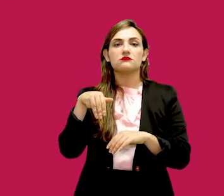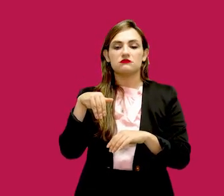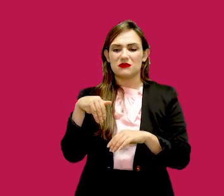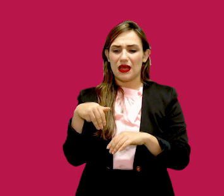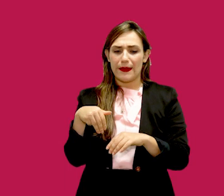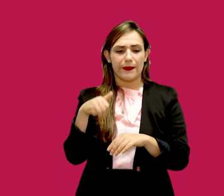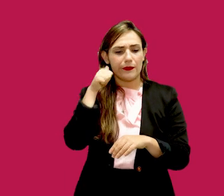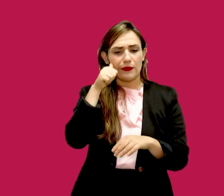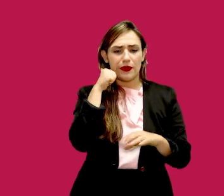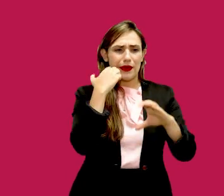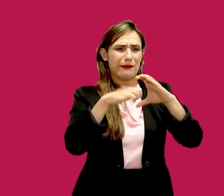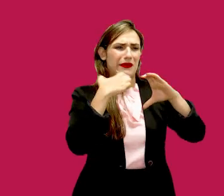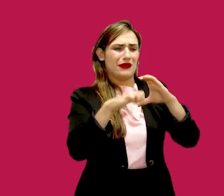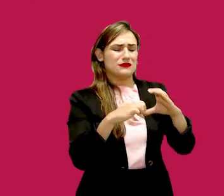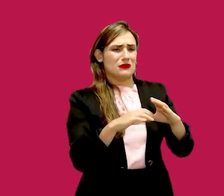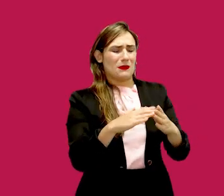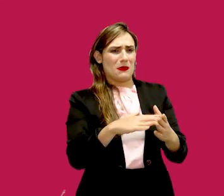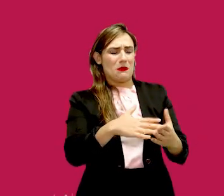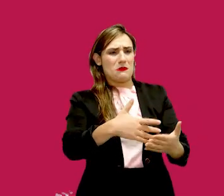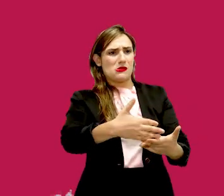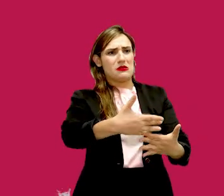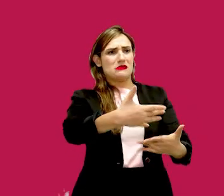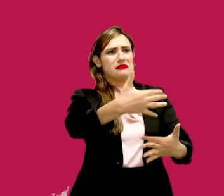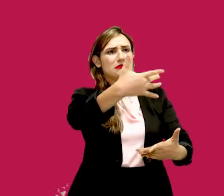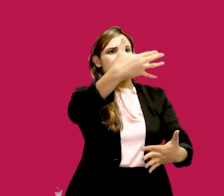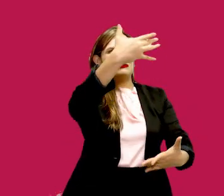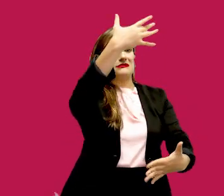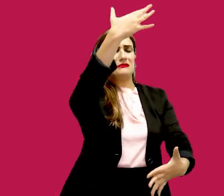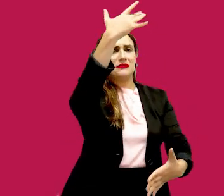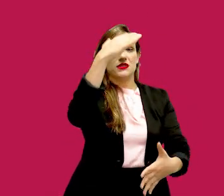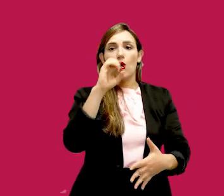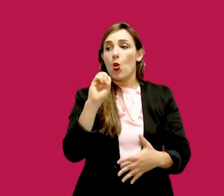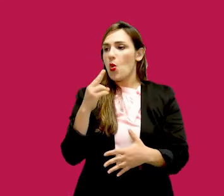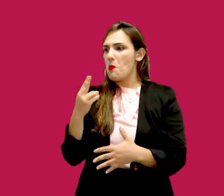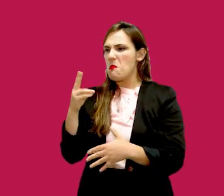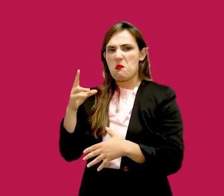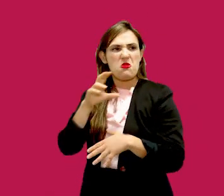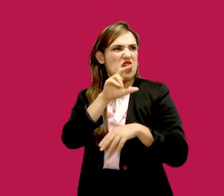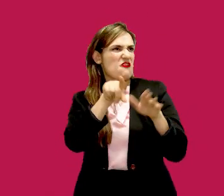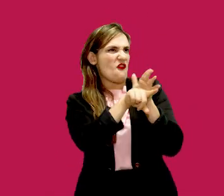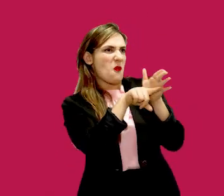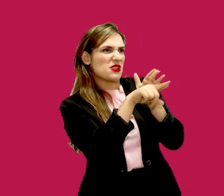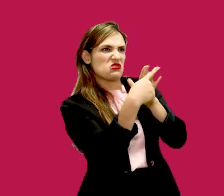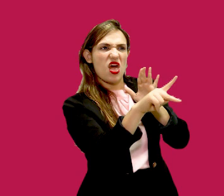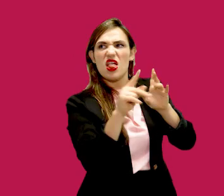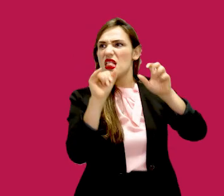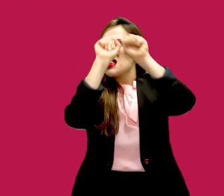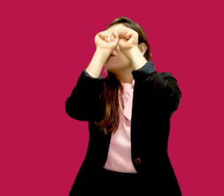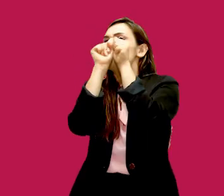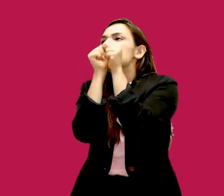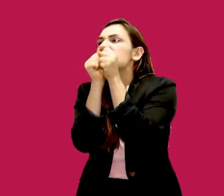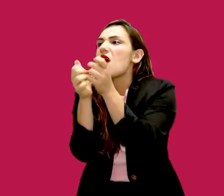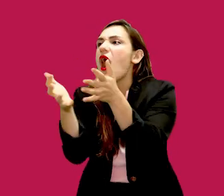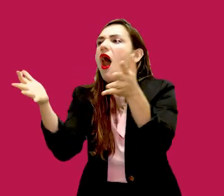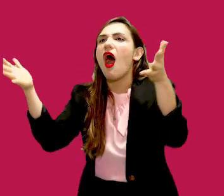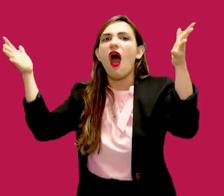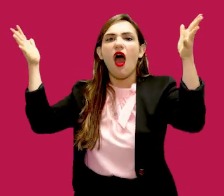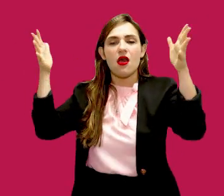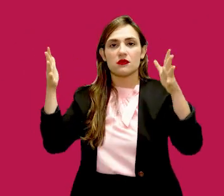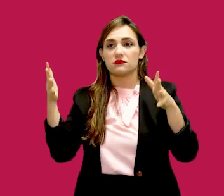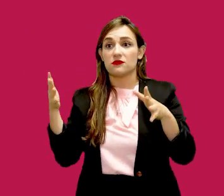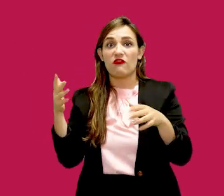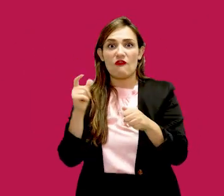social, divulga dados pessoais dela, invade aparelhos eletrônicos, faz